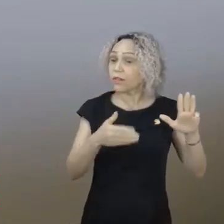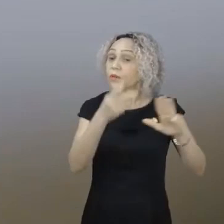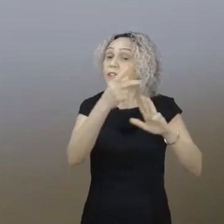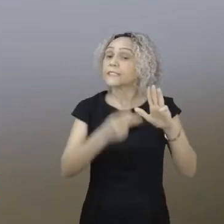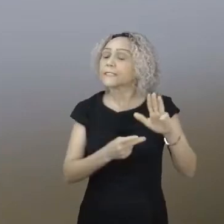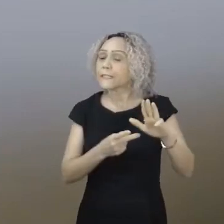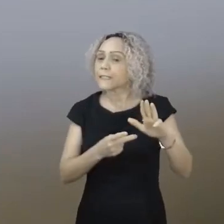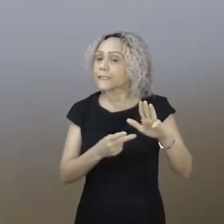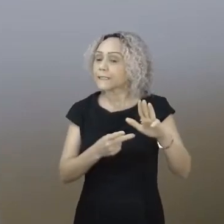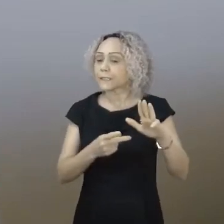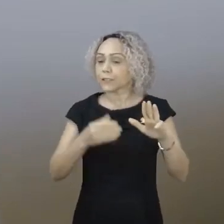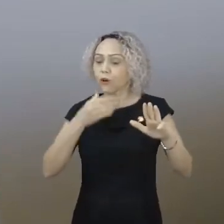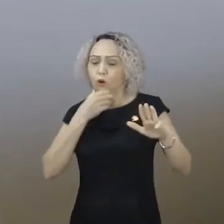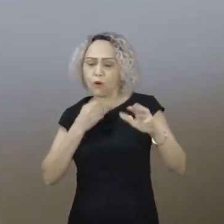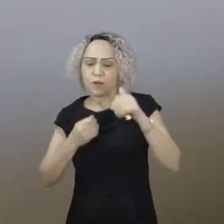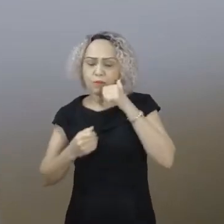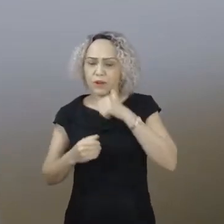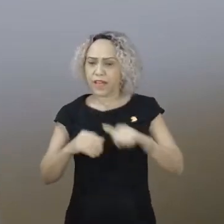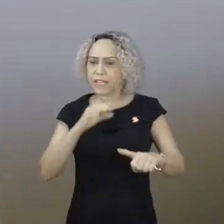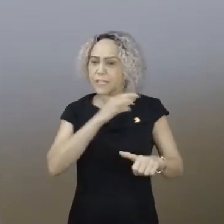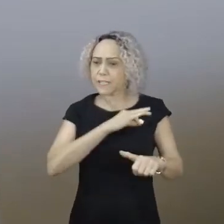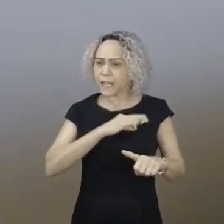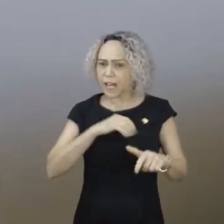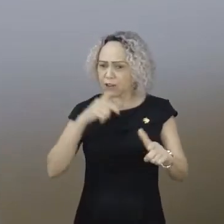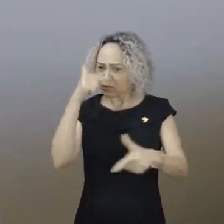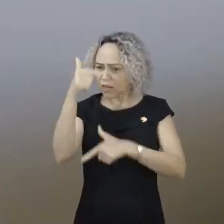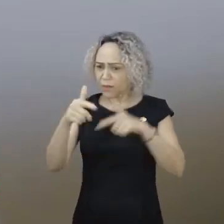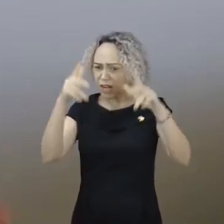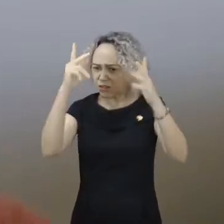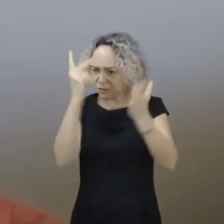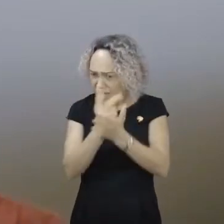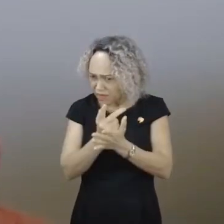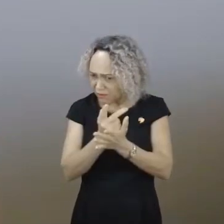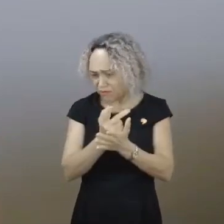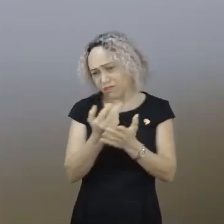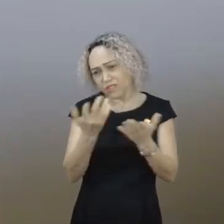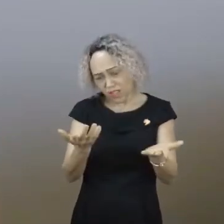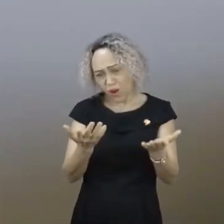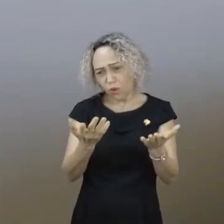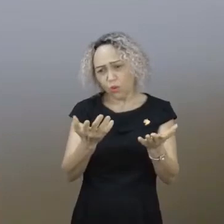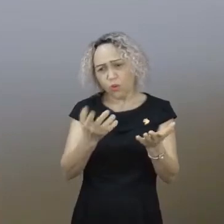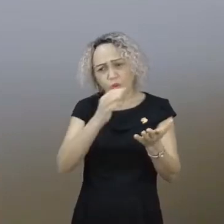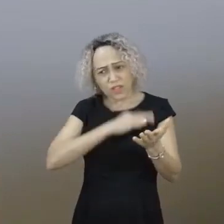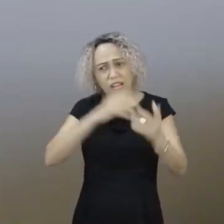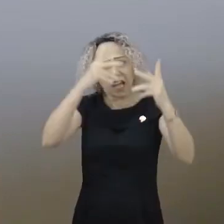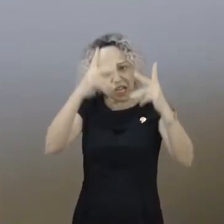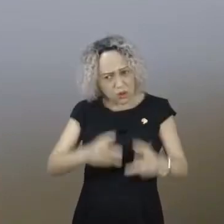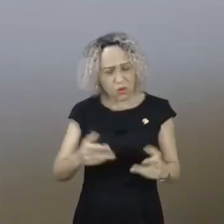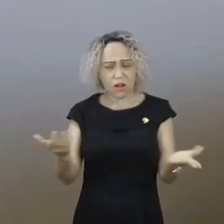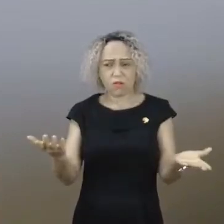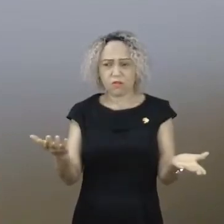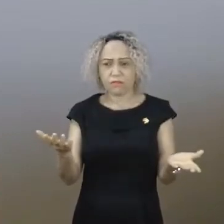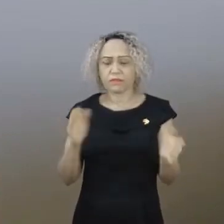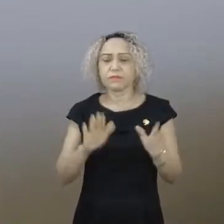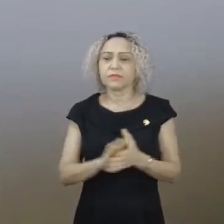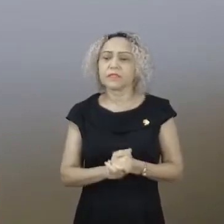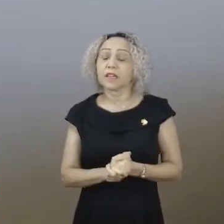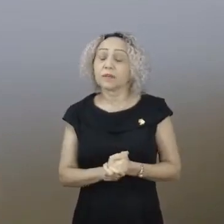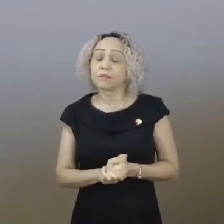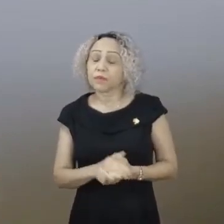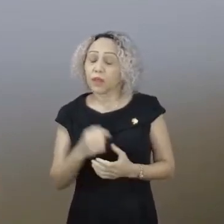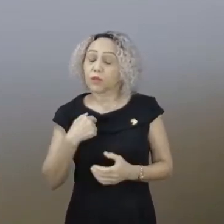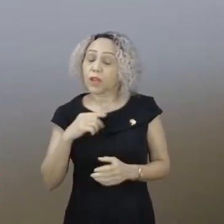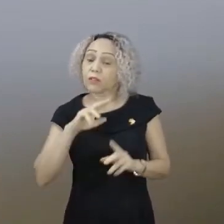recentemente. Eu estava num debate aqui no Congresso há décadas e não conseguia aprovar. Veio um projeto do presidente Lula, eu quero